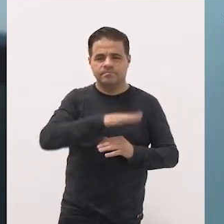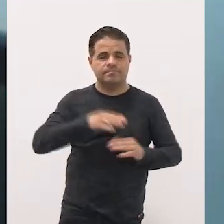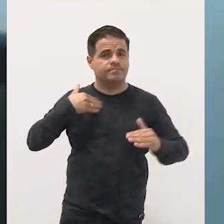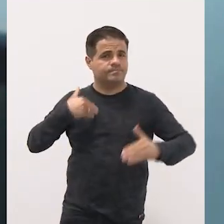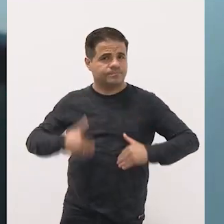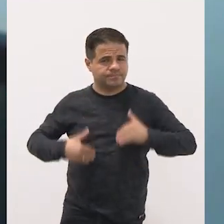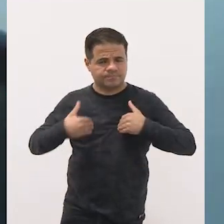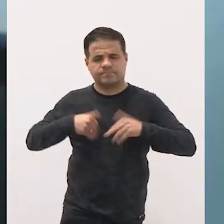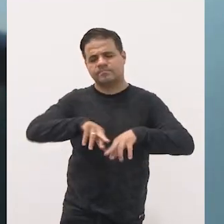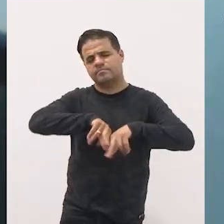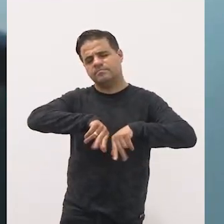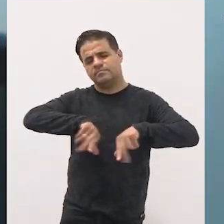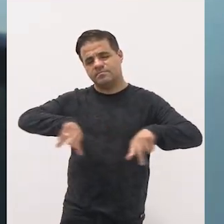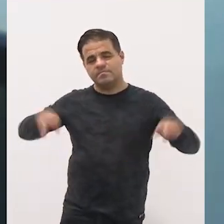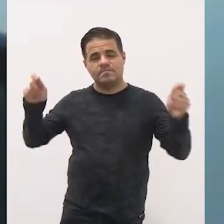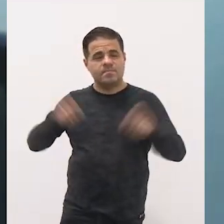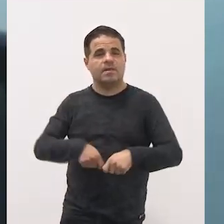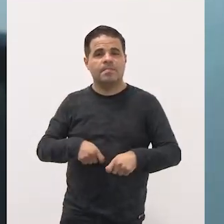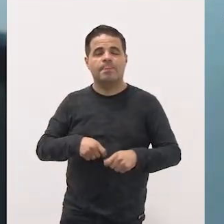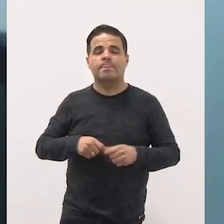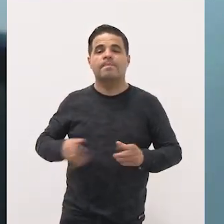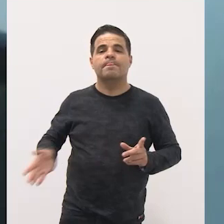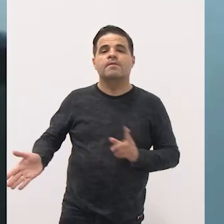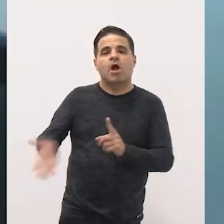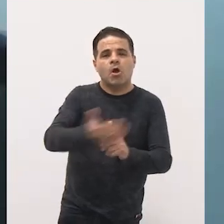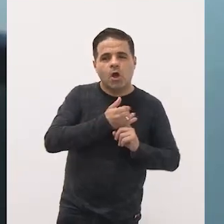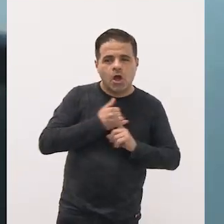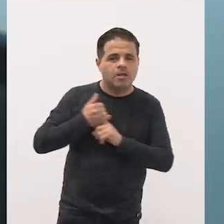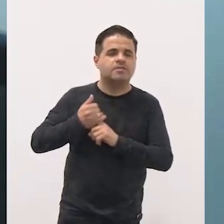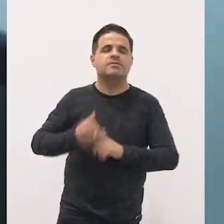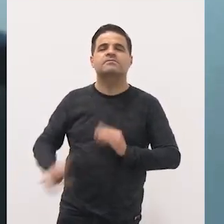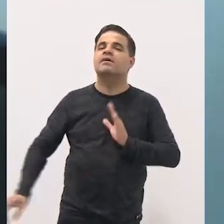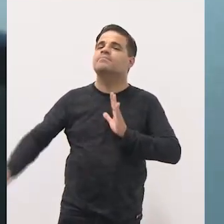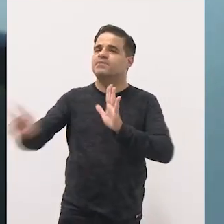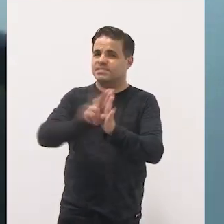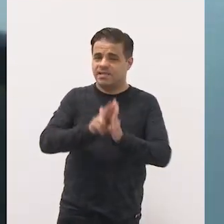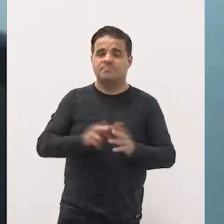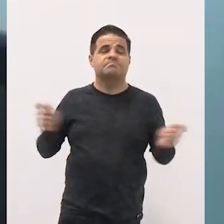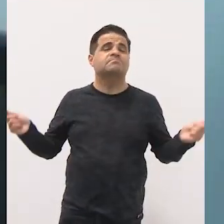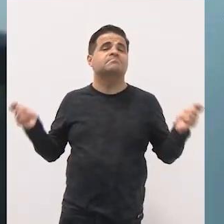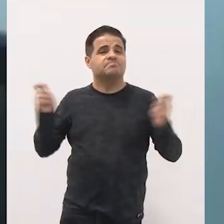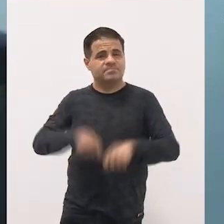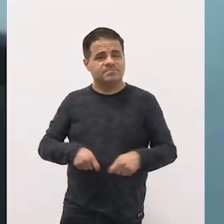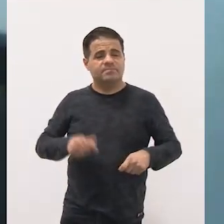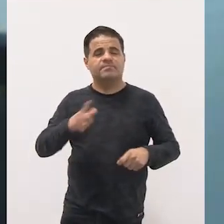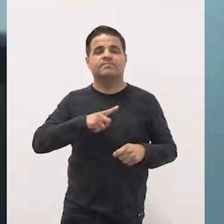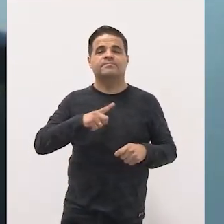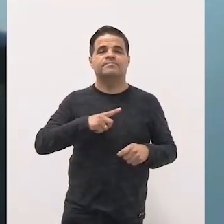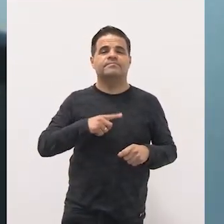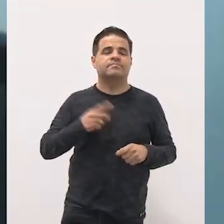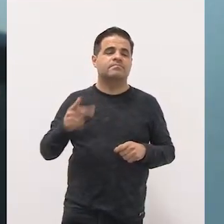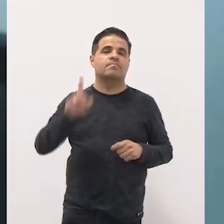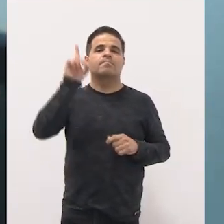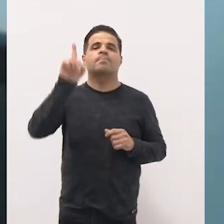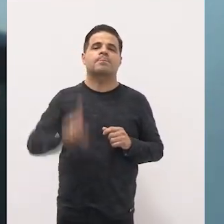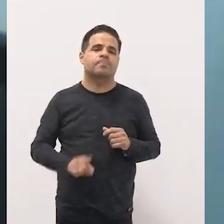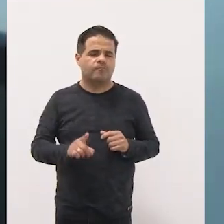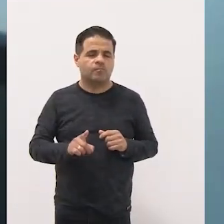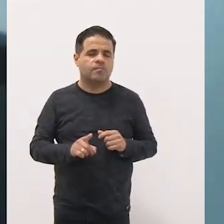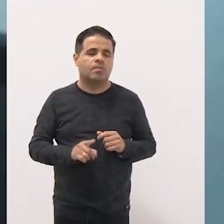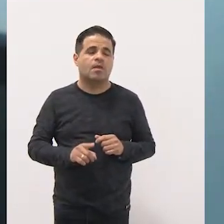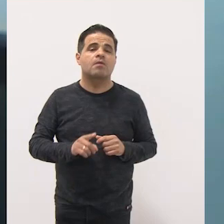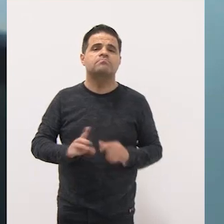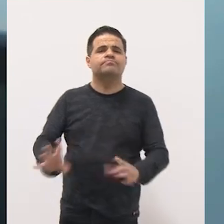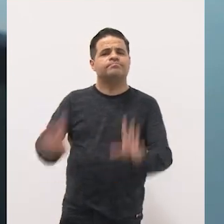corpos diversos podem ser acolhidos, representados e ter os seus direitos